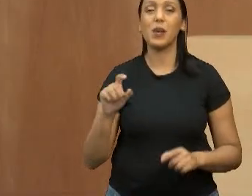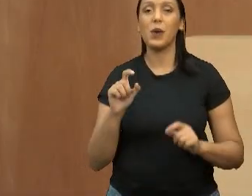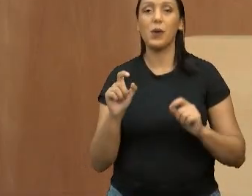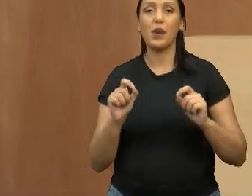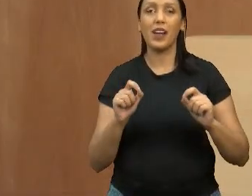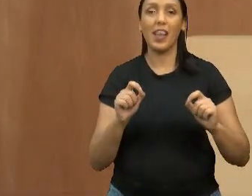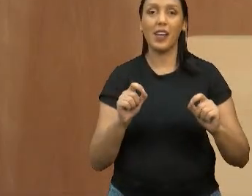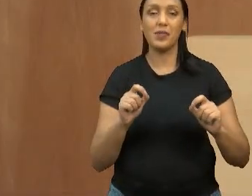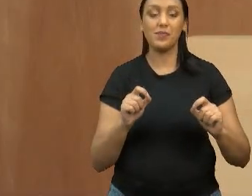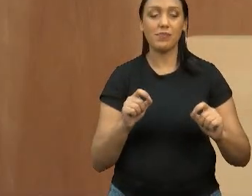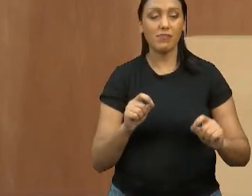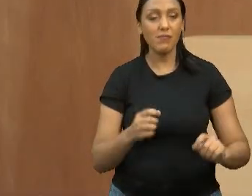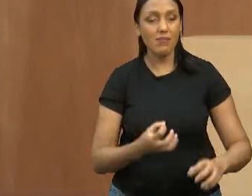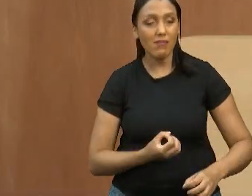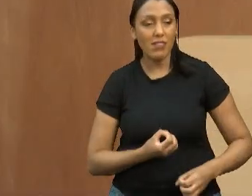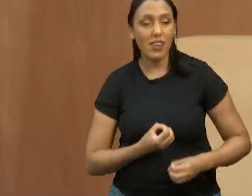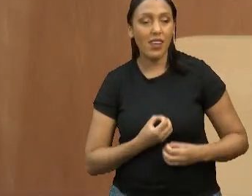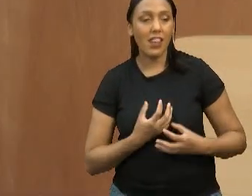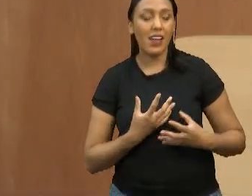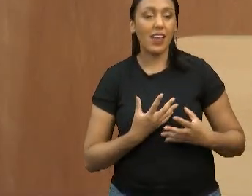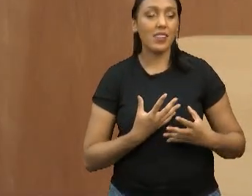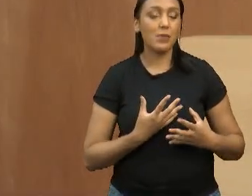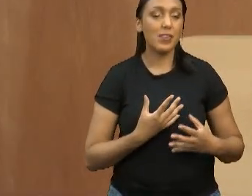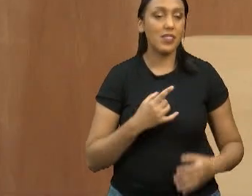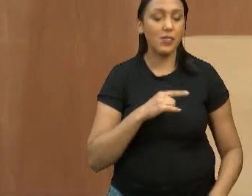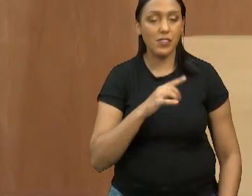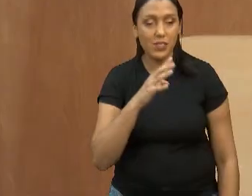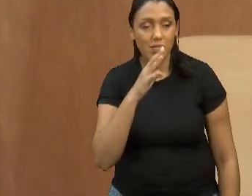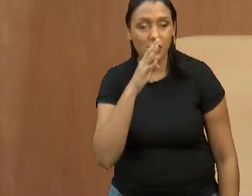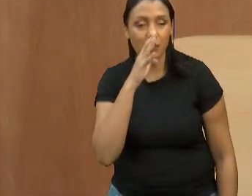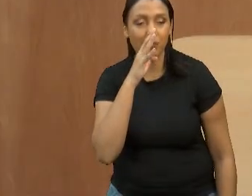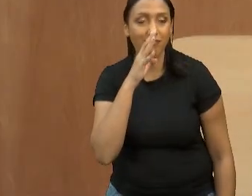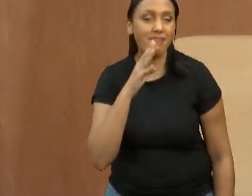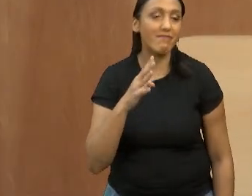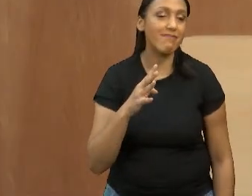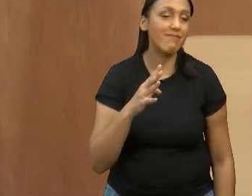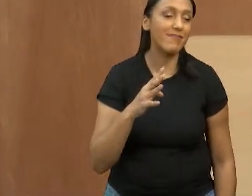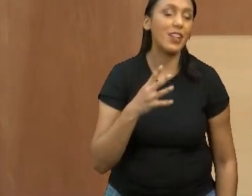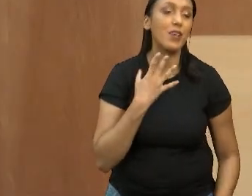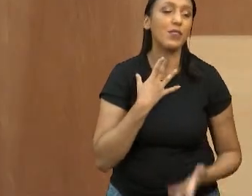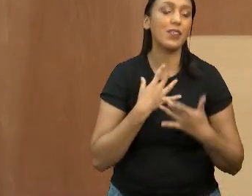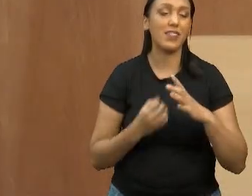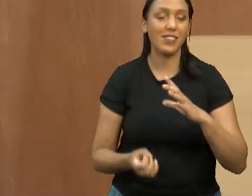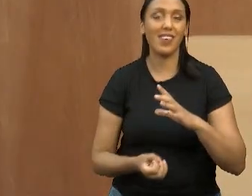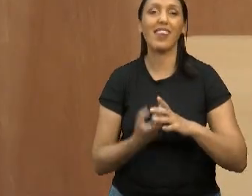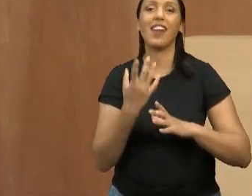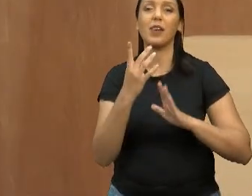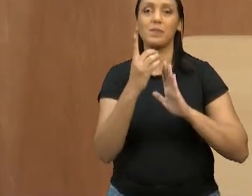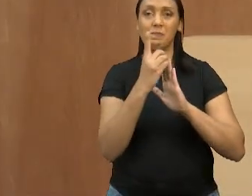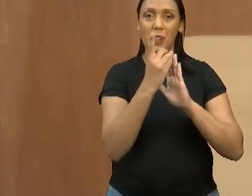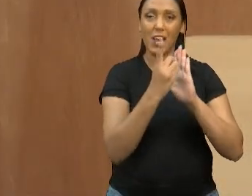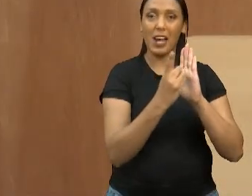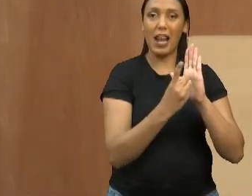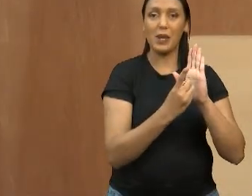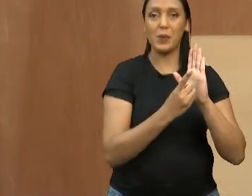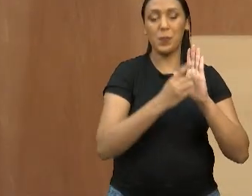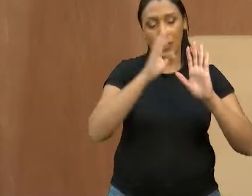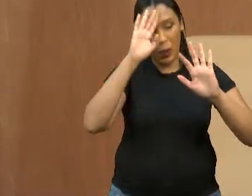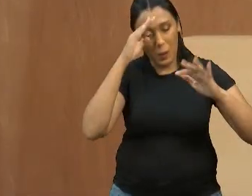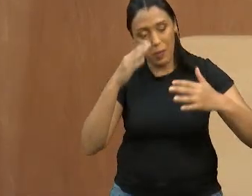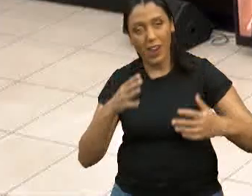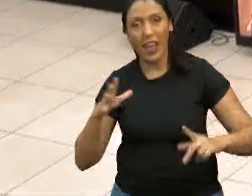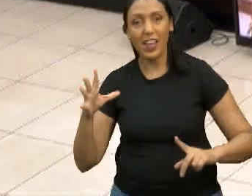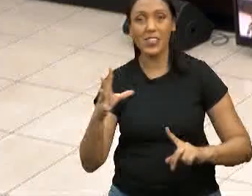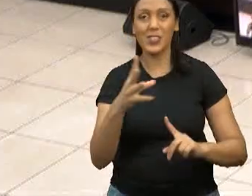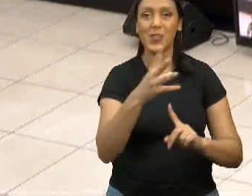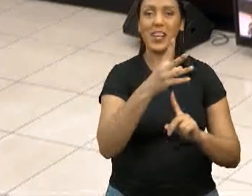que Jacareí pudesse conhecer de forma brilhante e extraordinária os artistas que temos na